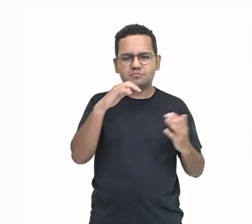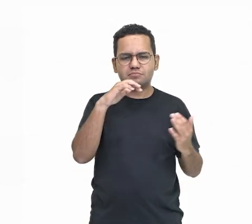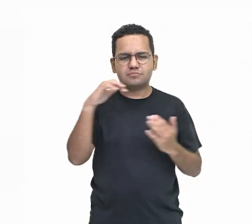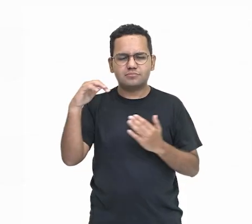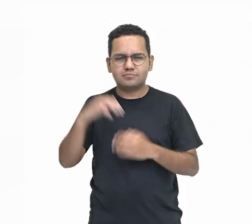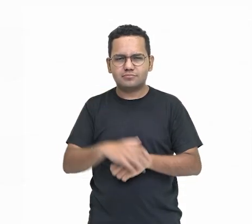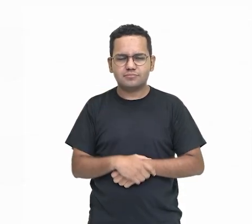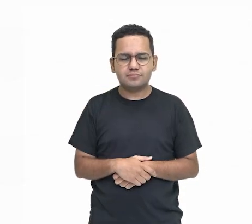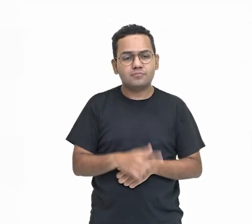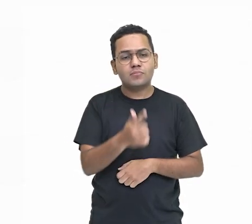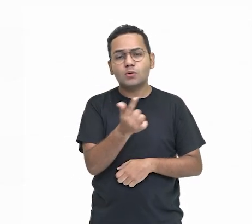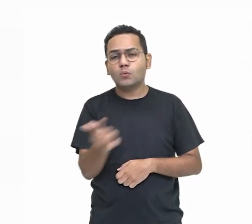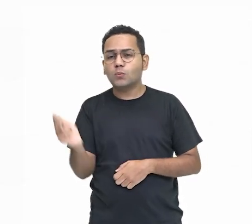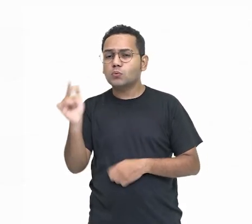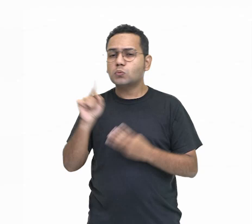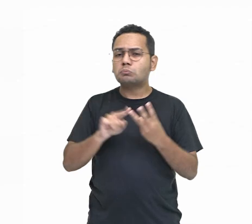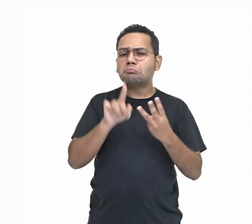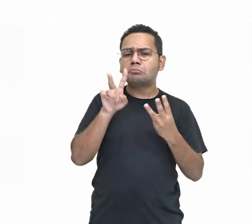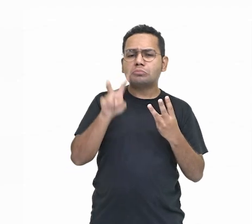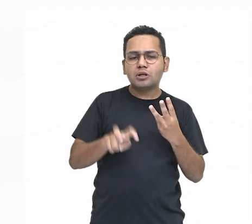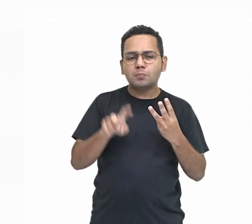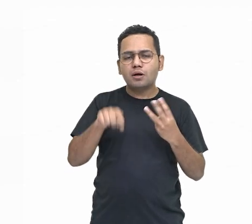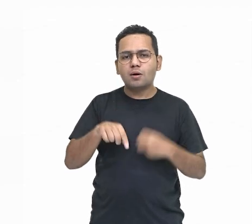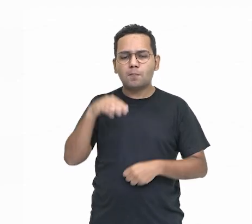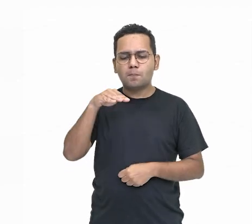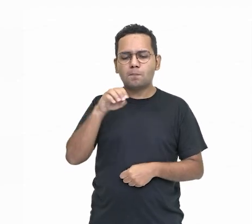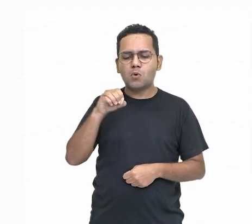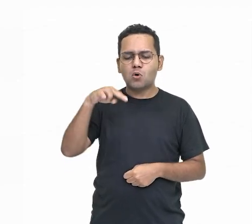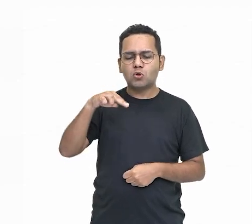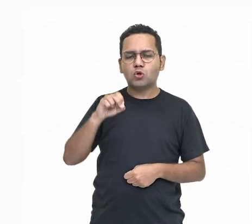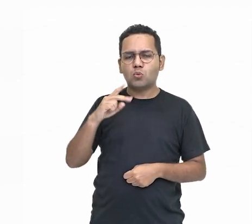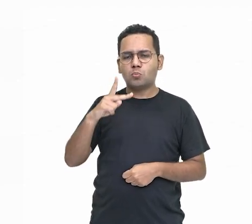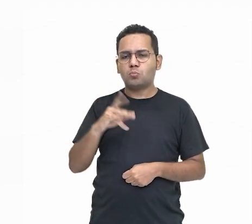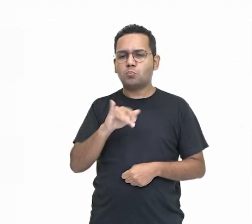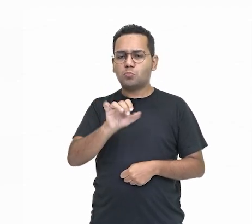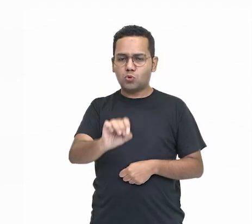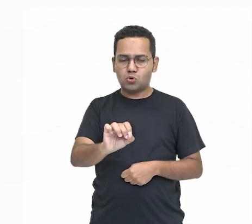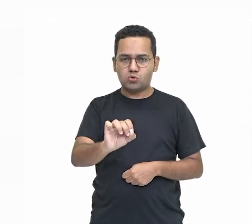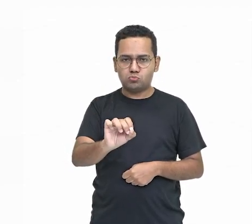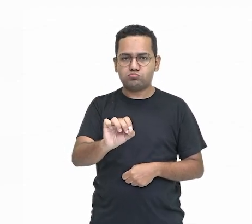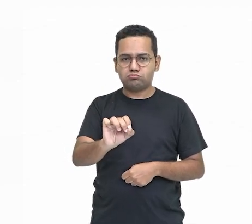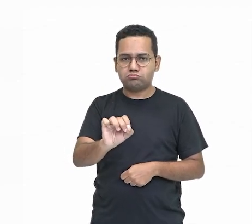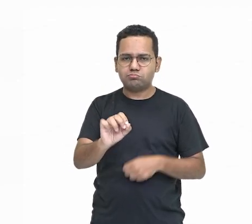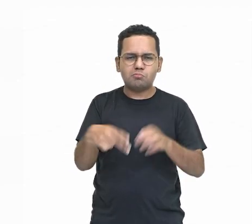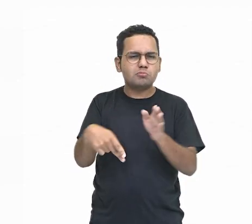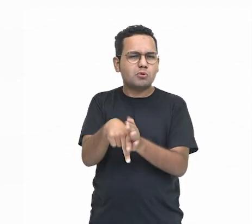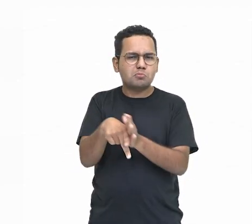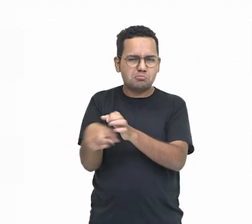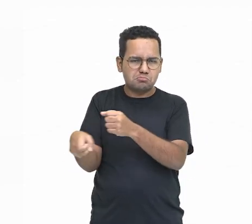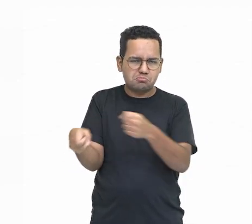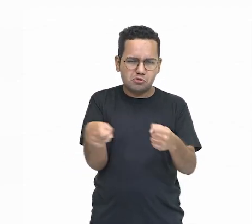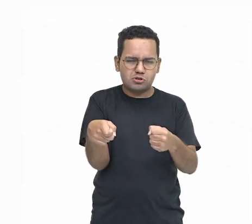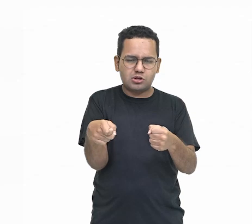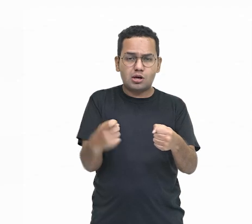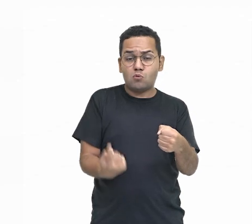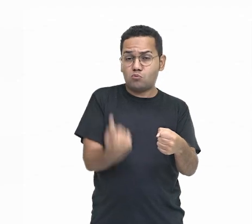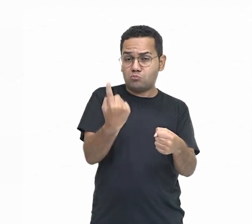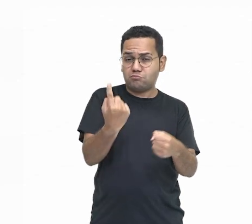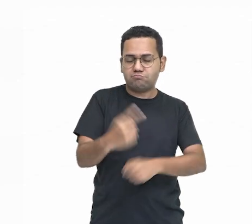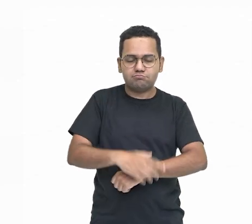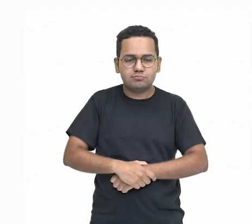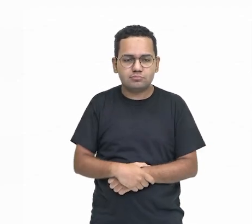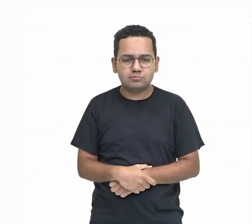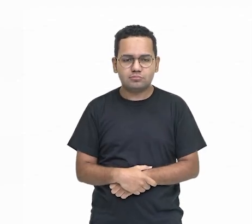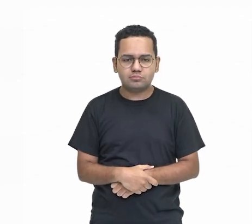monopólio legítimo do poder. O monopólio legítimo do poder, né, o